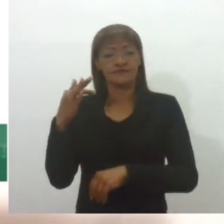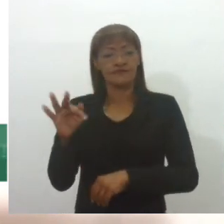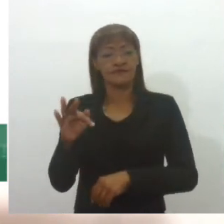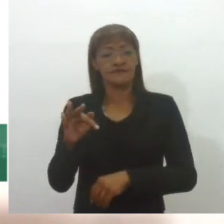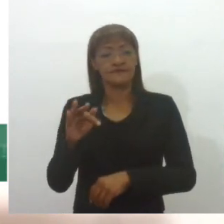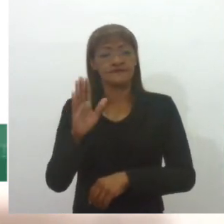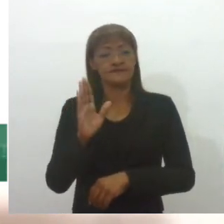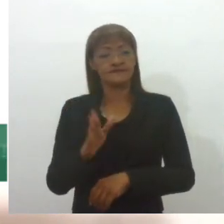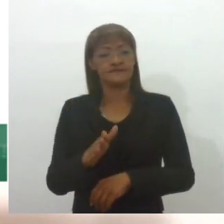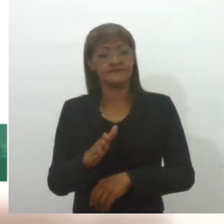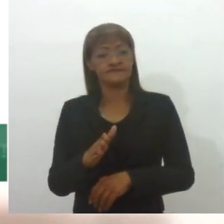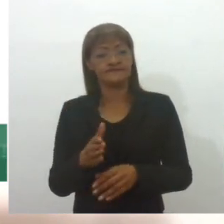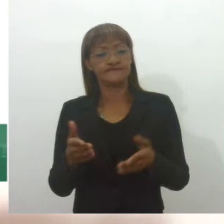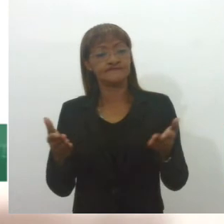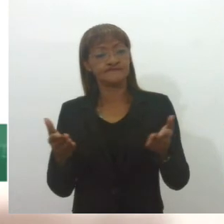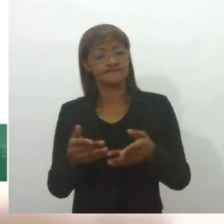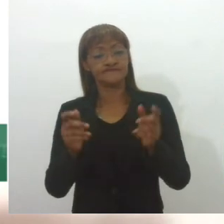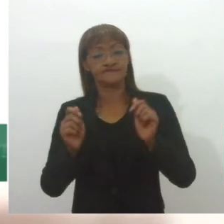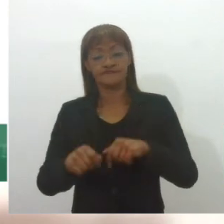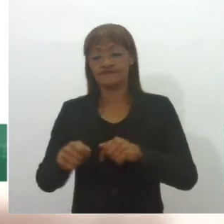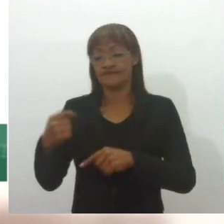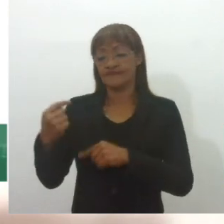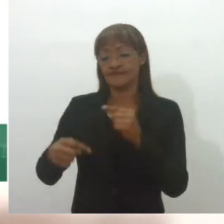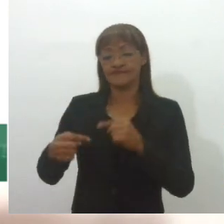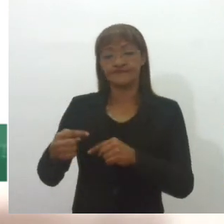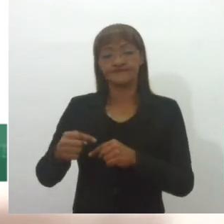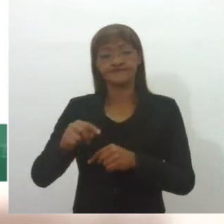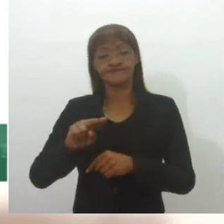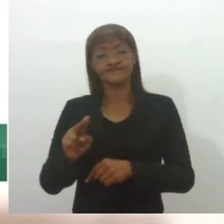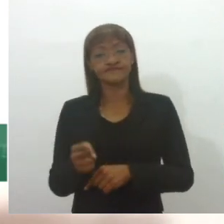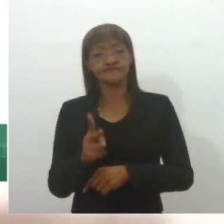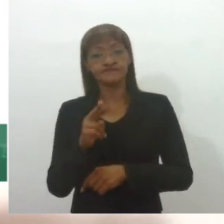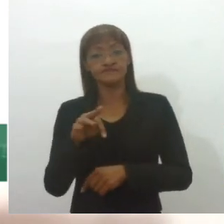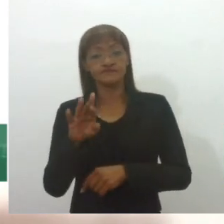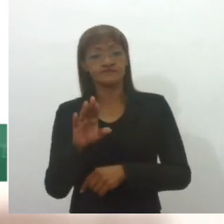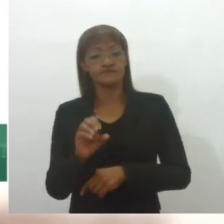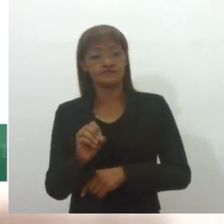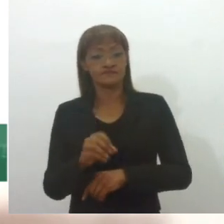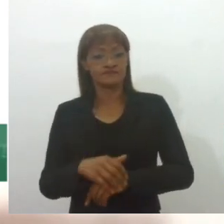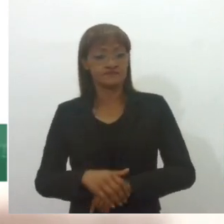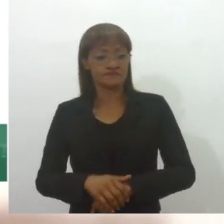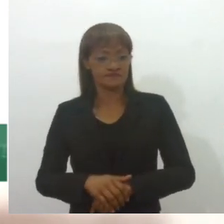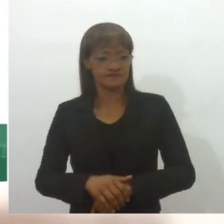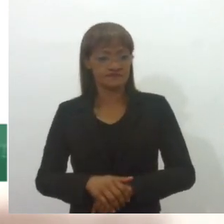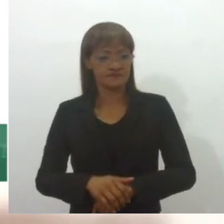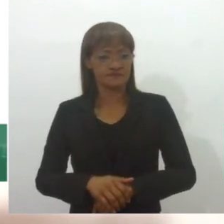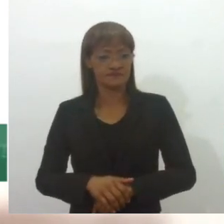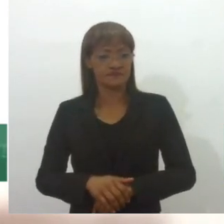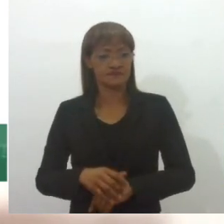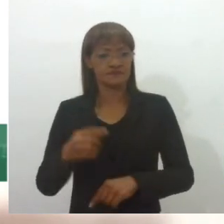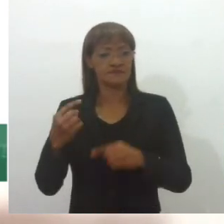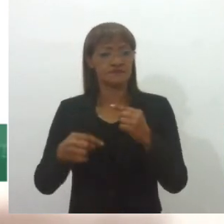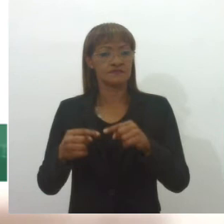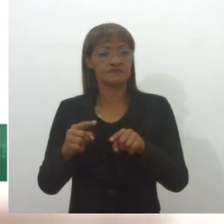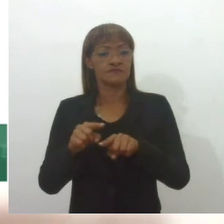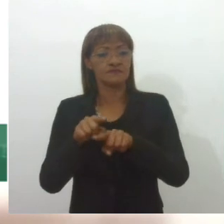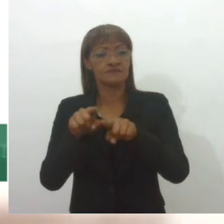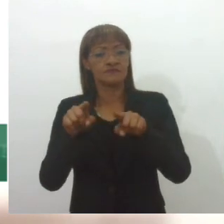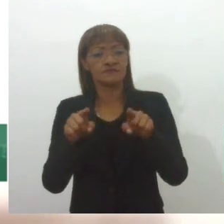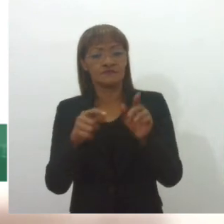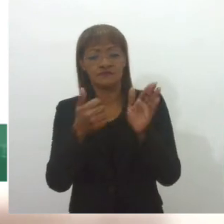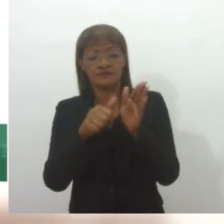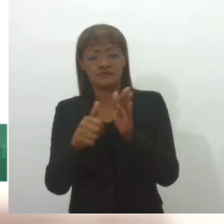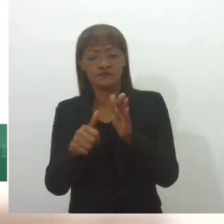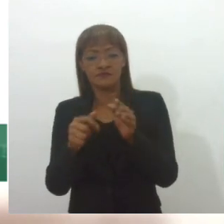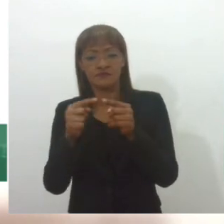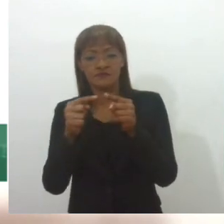fazer o veto político ou o veto jurídico. O veto jurídico é quando ele verifica alguma